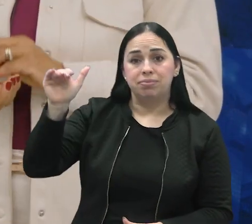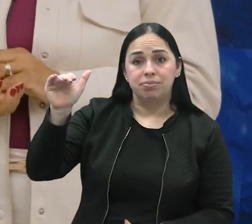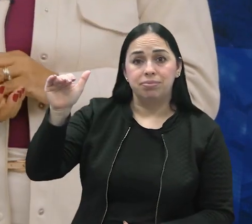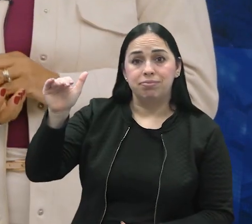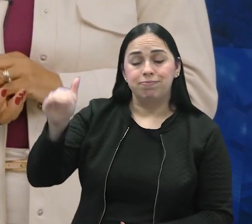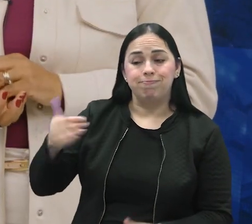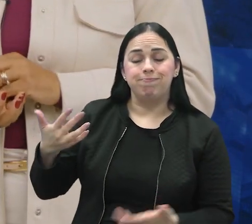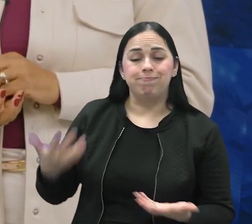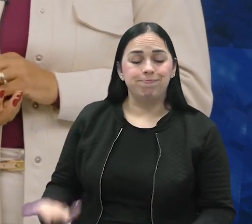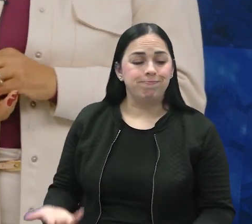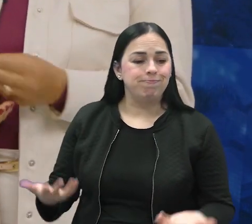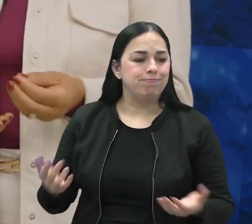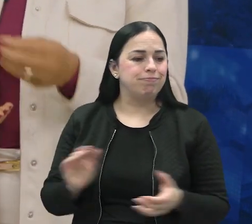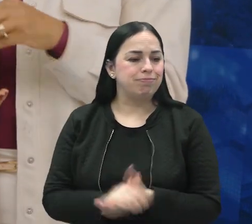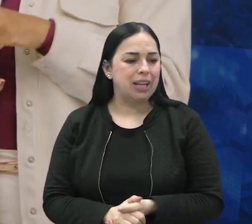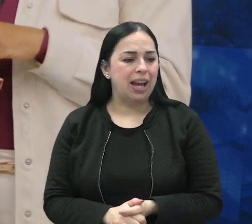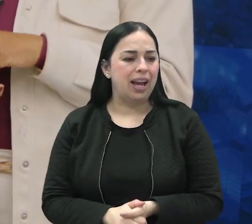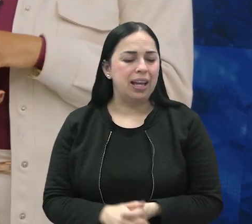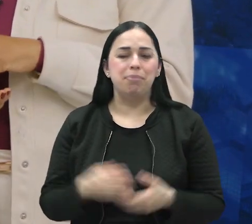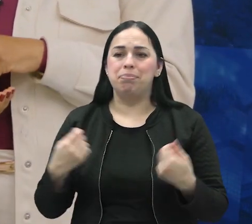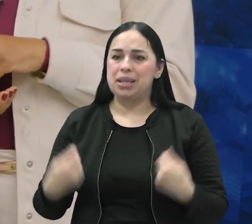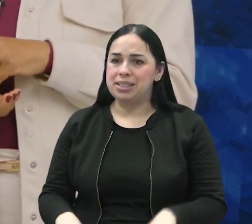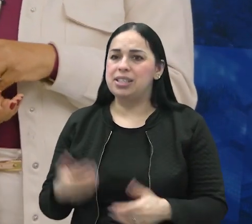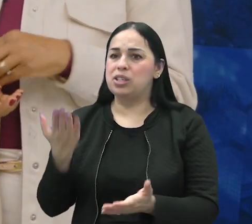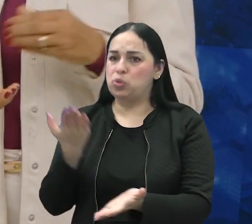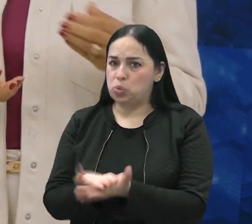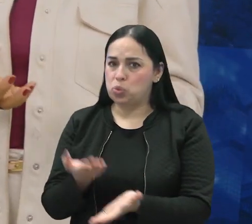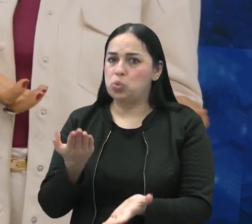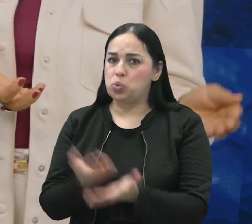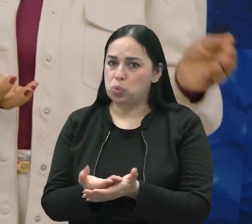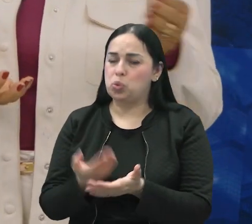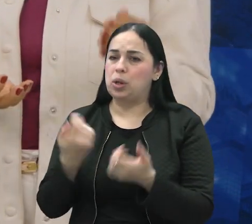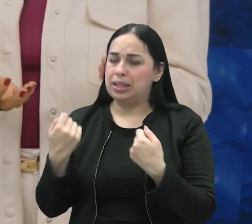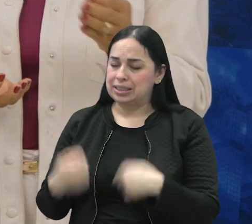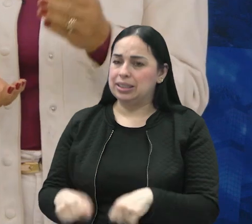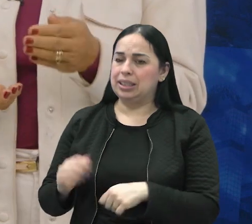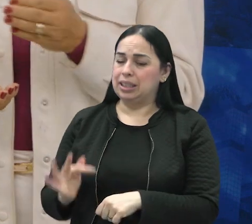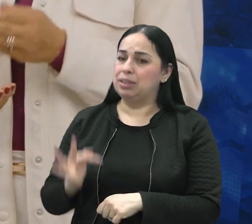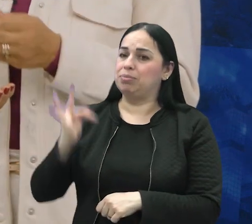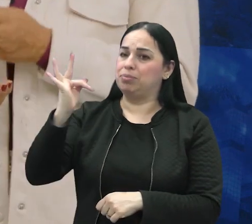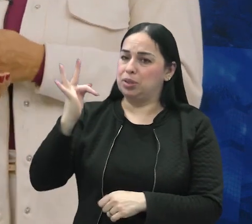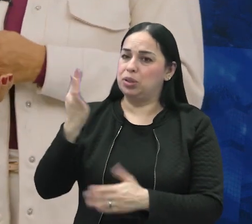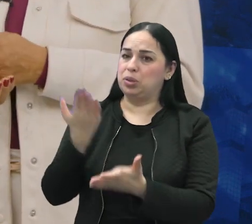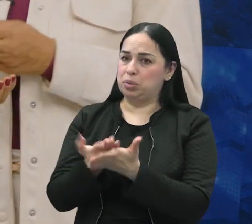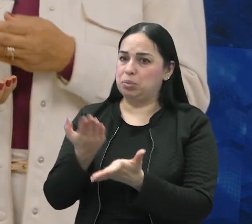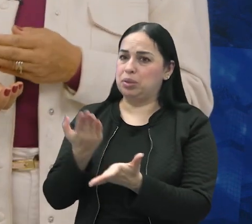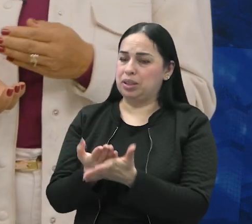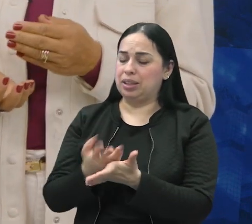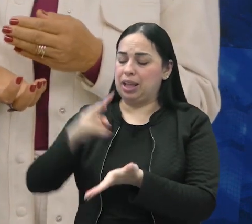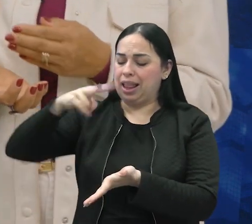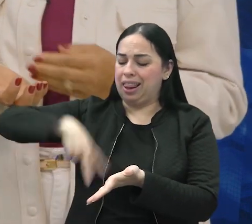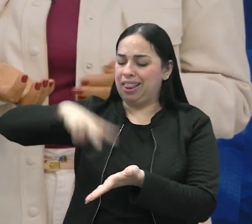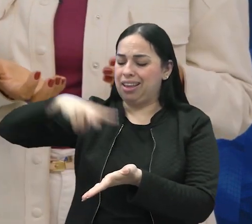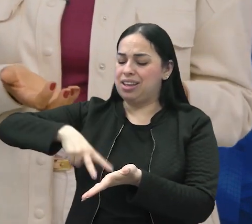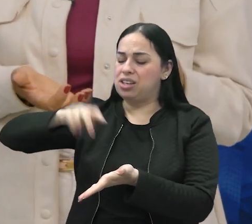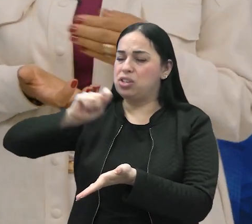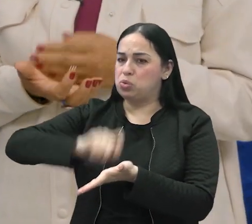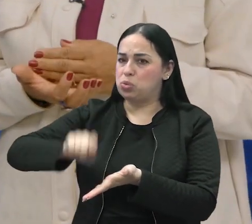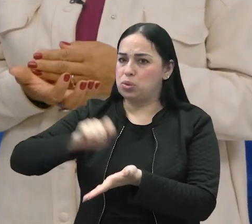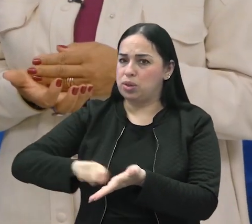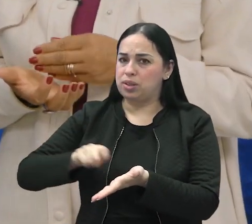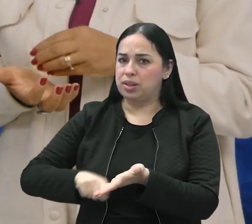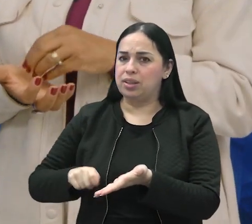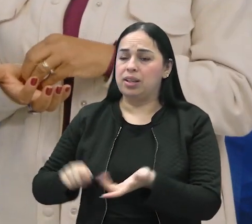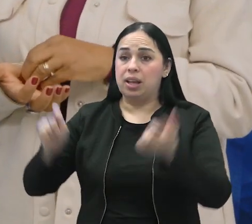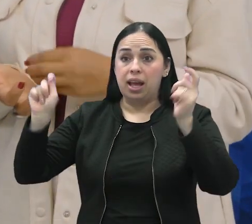quando cresce, ele sente falta dessa lacuna, porque desde sempre a escola, o acesso, o domínio da leitura e da